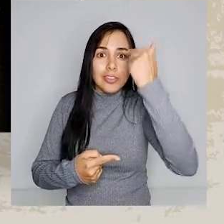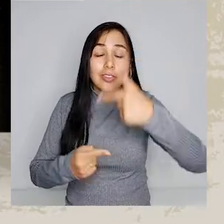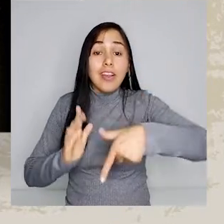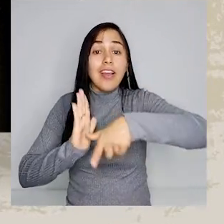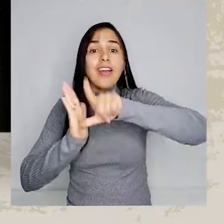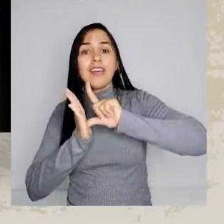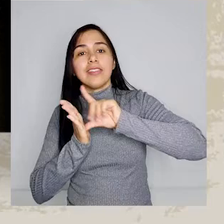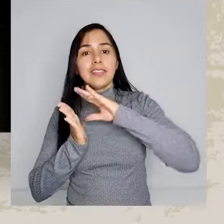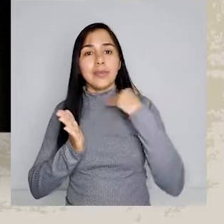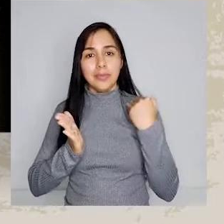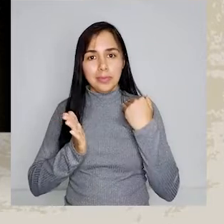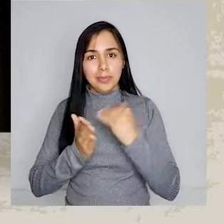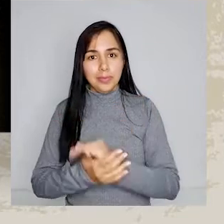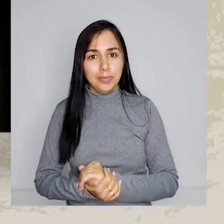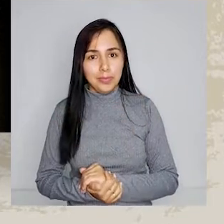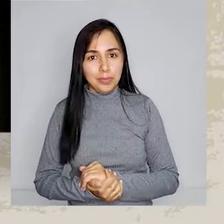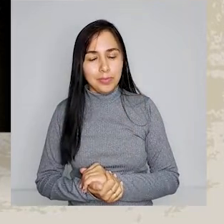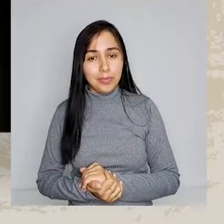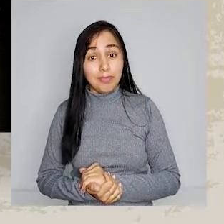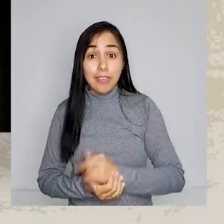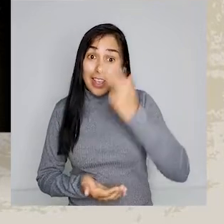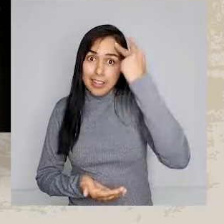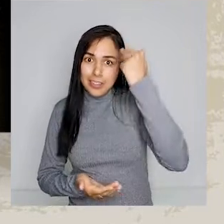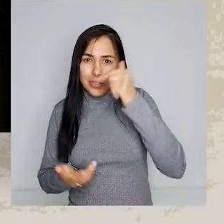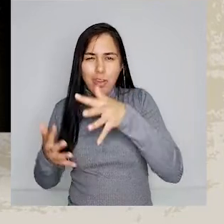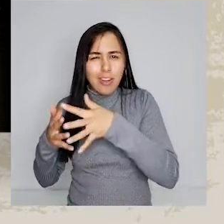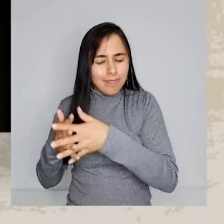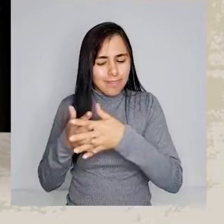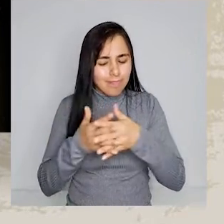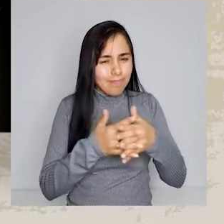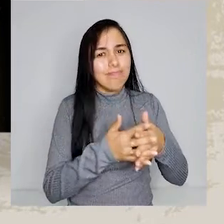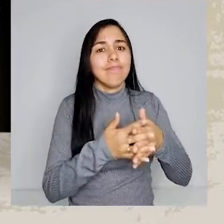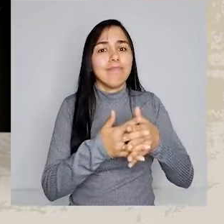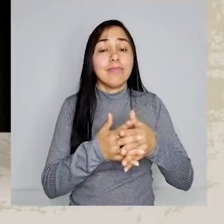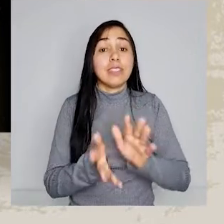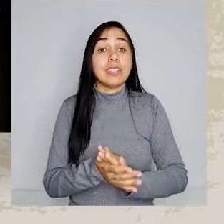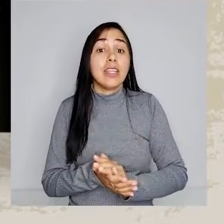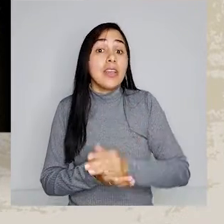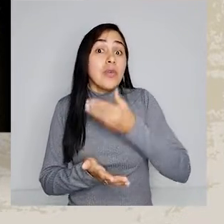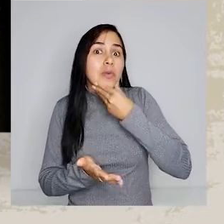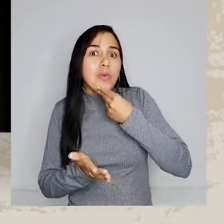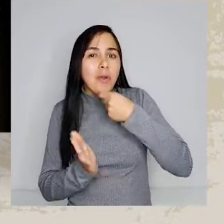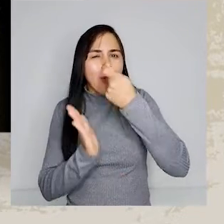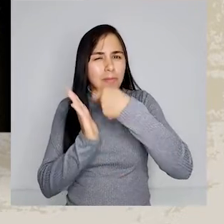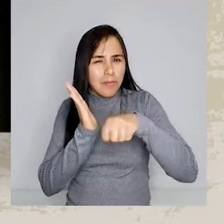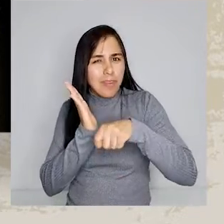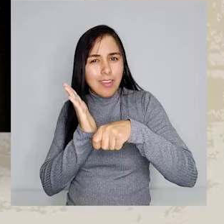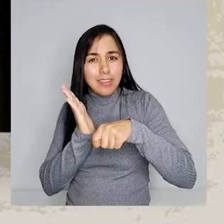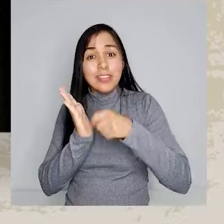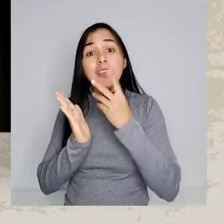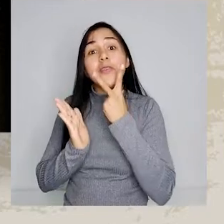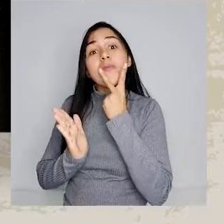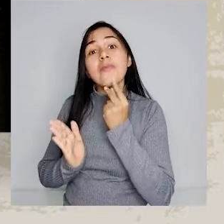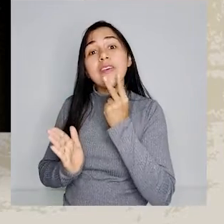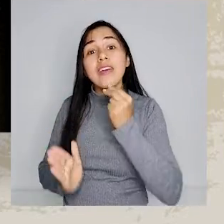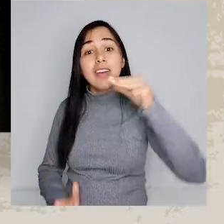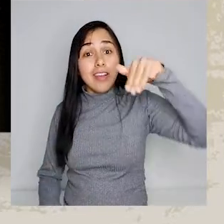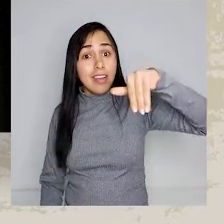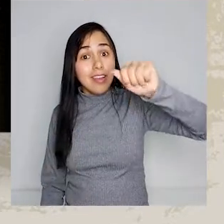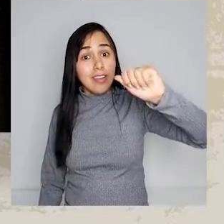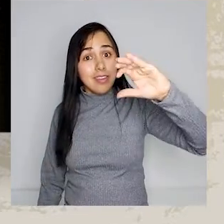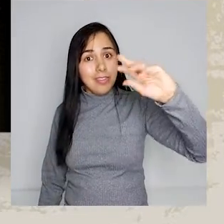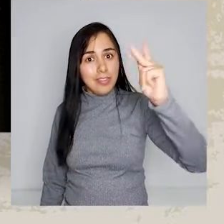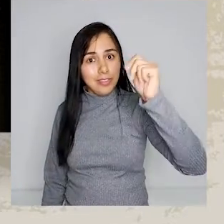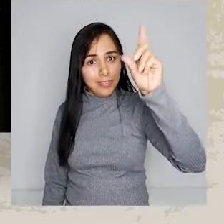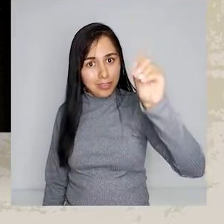leitor. A complexidade dessa história alimentou e fez nascer um dos maiores nomes da literatura